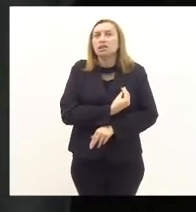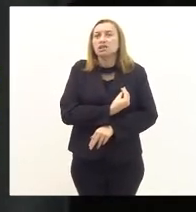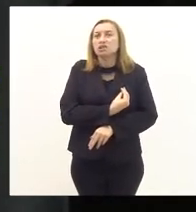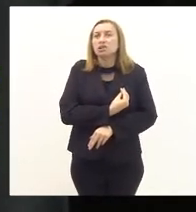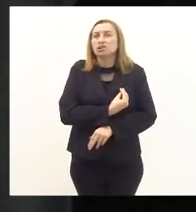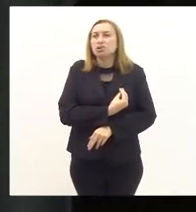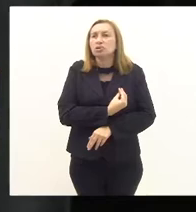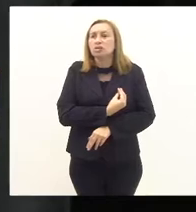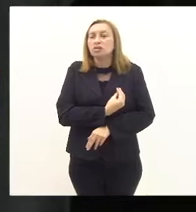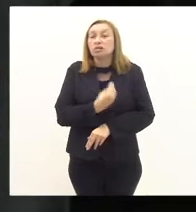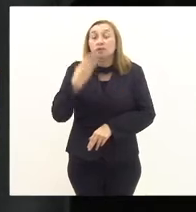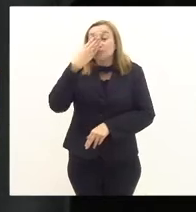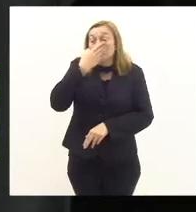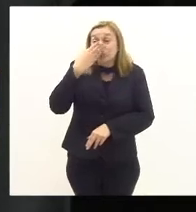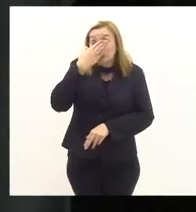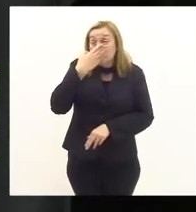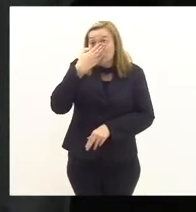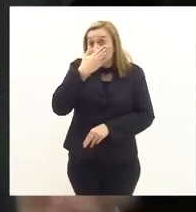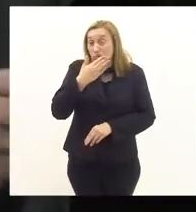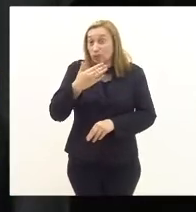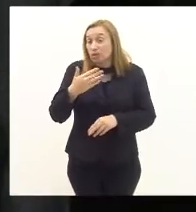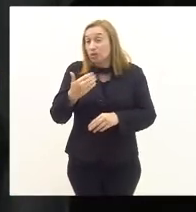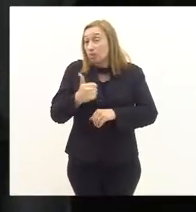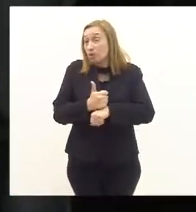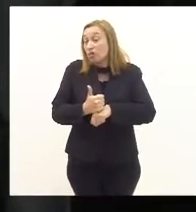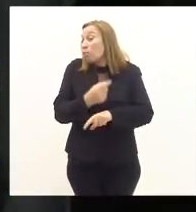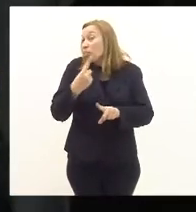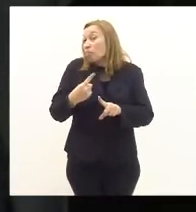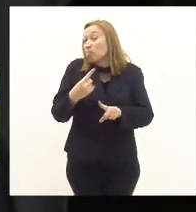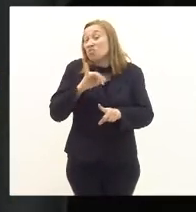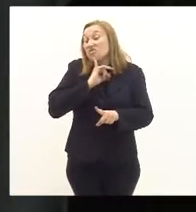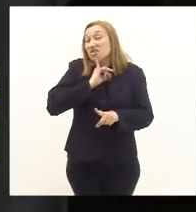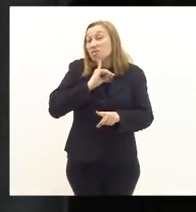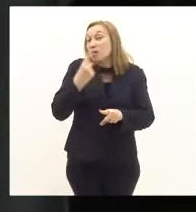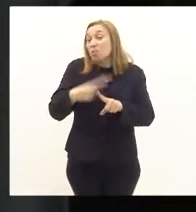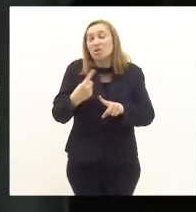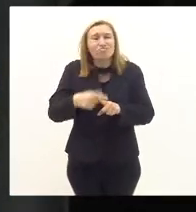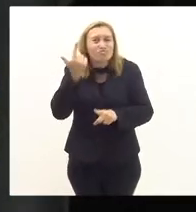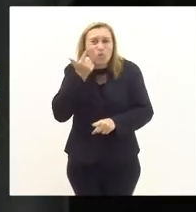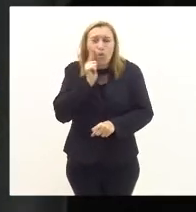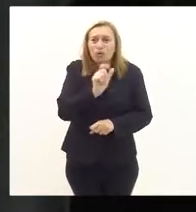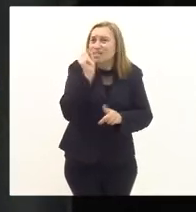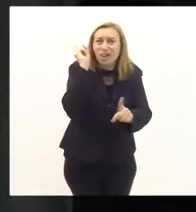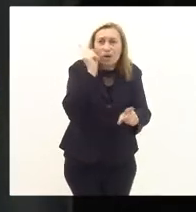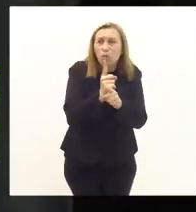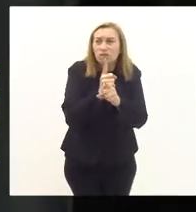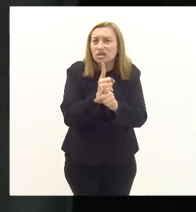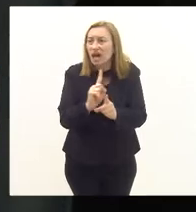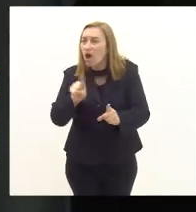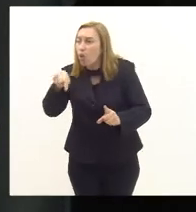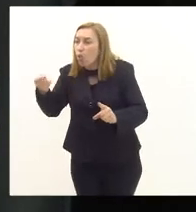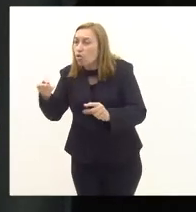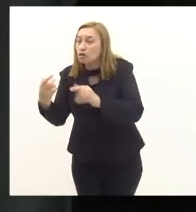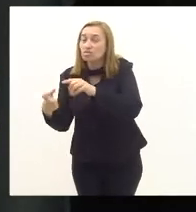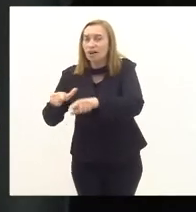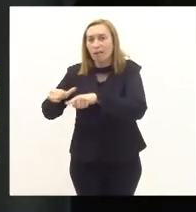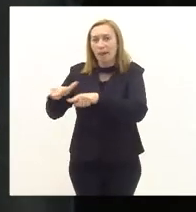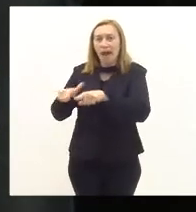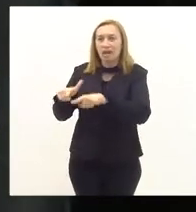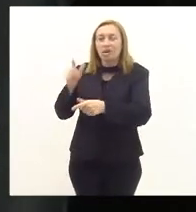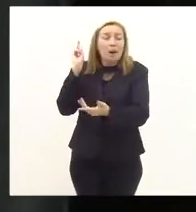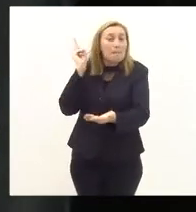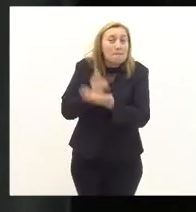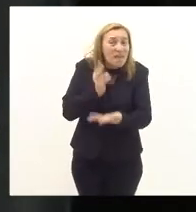tornam-se prostitutas, infelizmente, porque não conseguem encontrar um outro emprego,